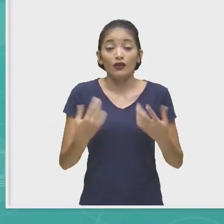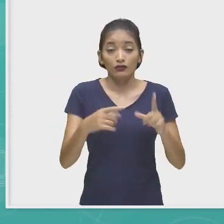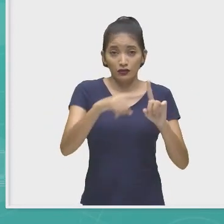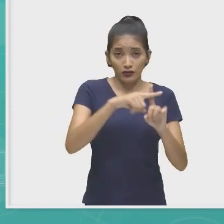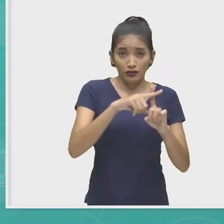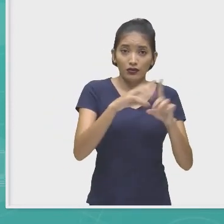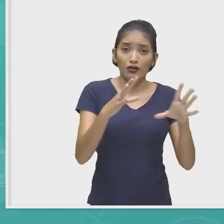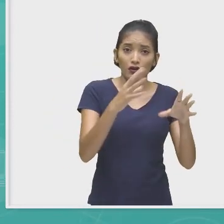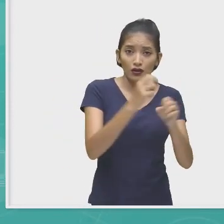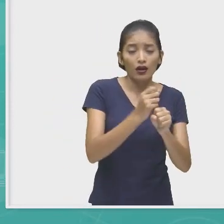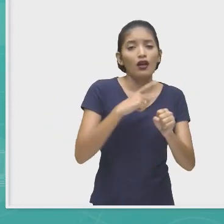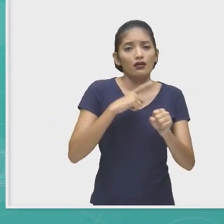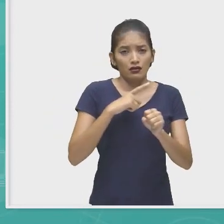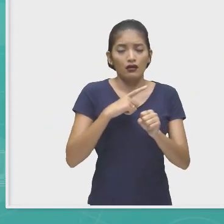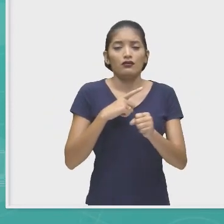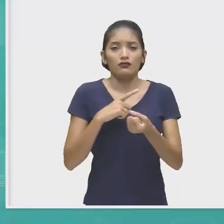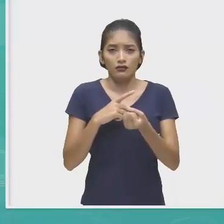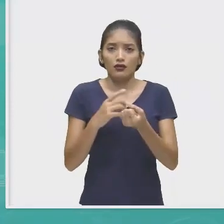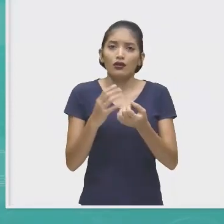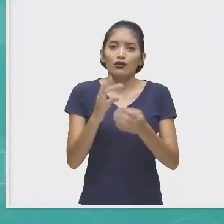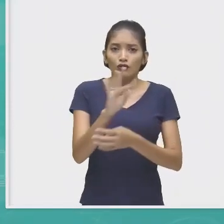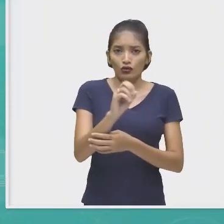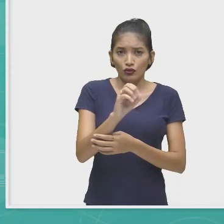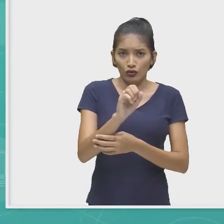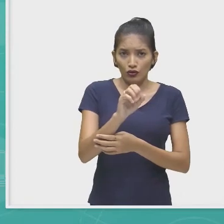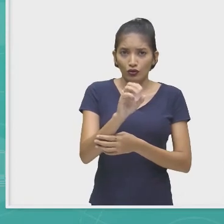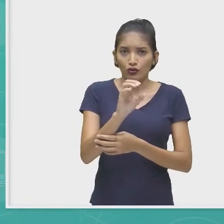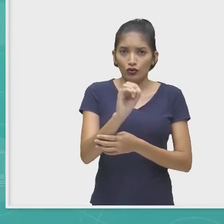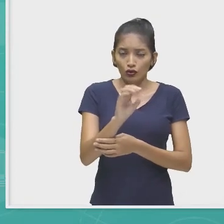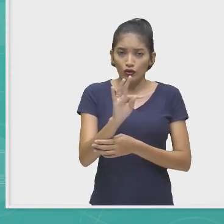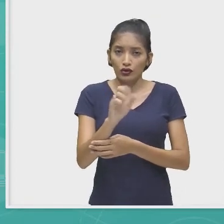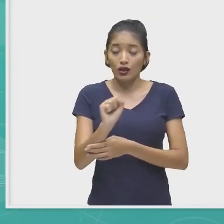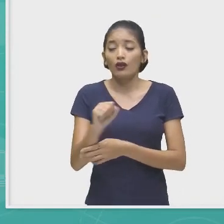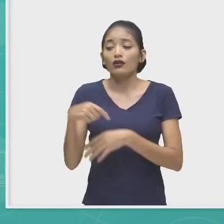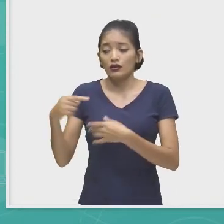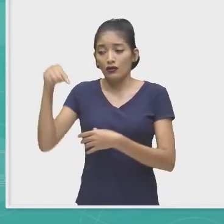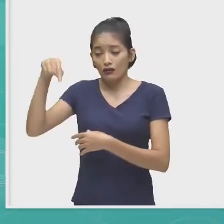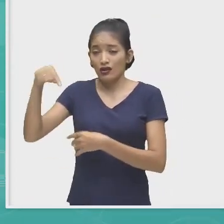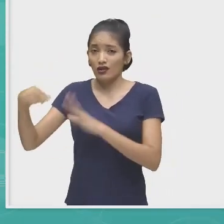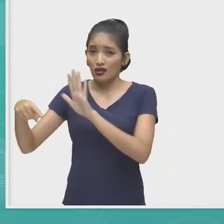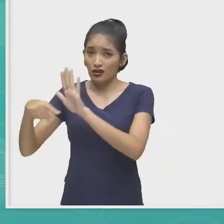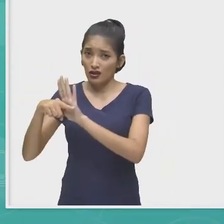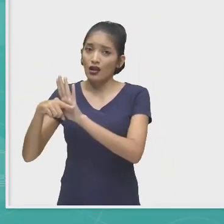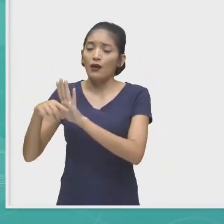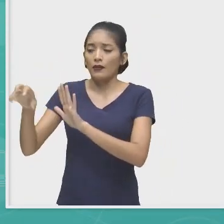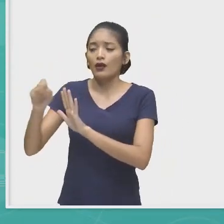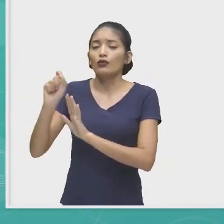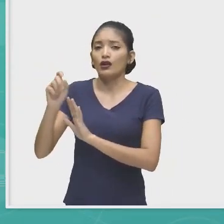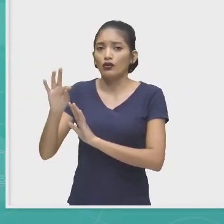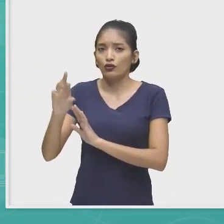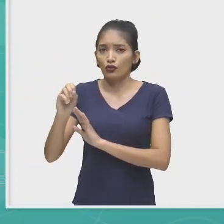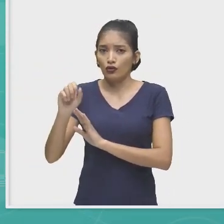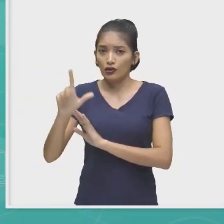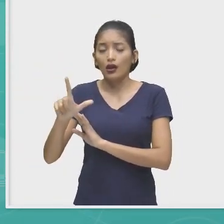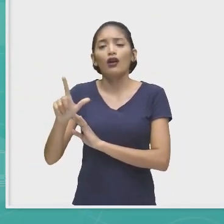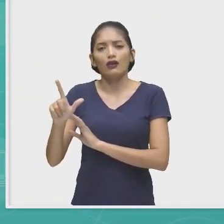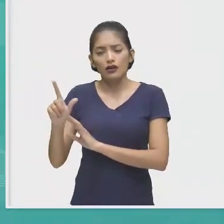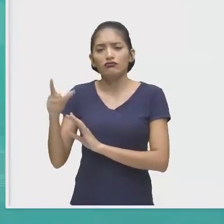soma o total. Na subtração, você pegar o total e subtrair de uma das duas parcelas, você obtém a outra